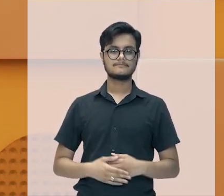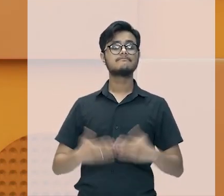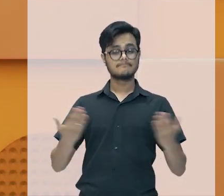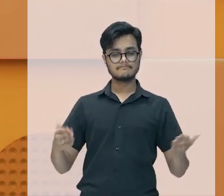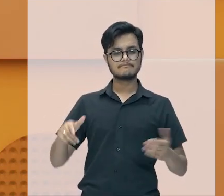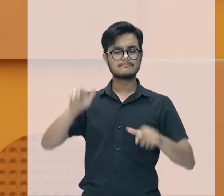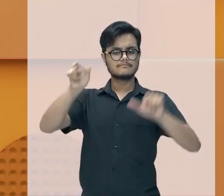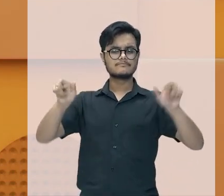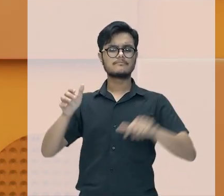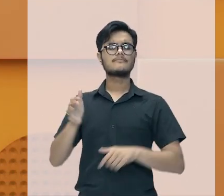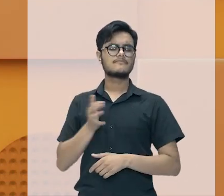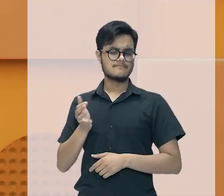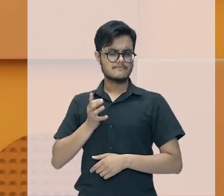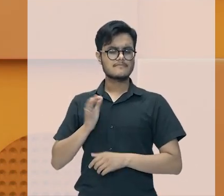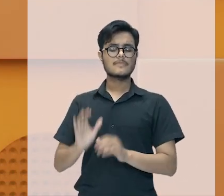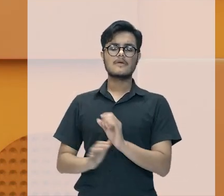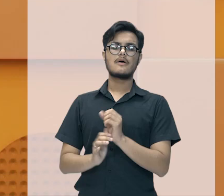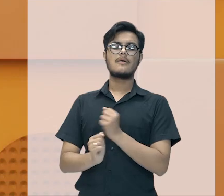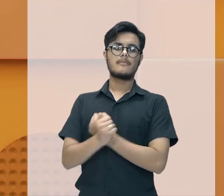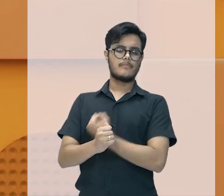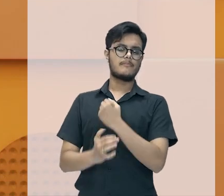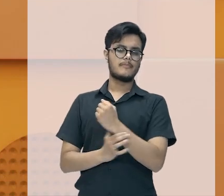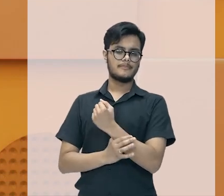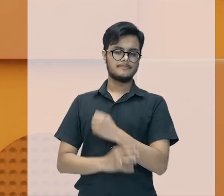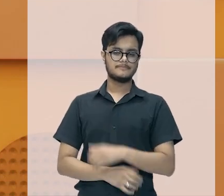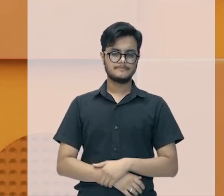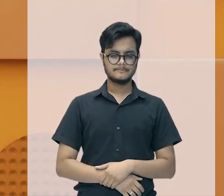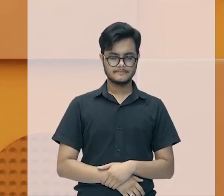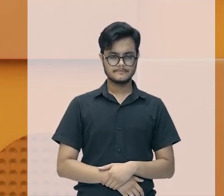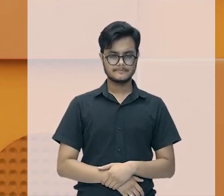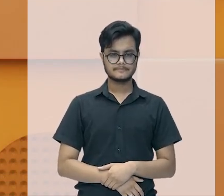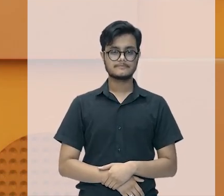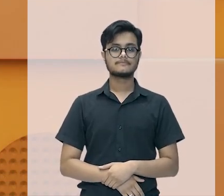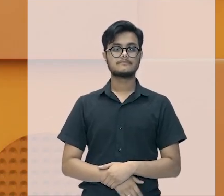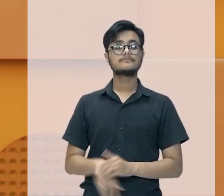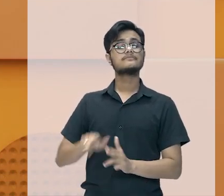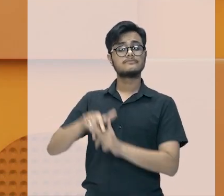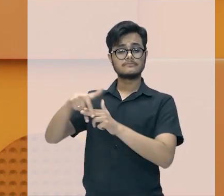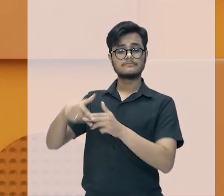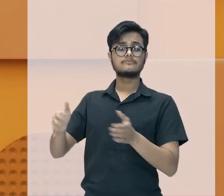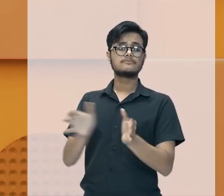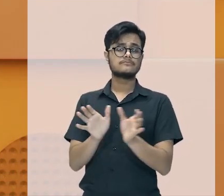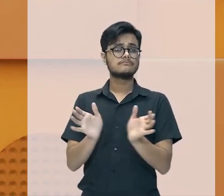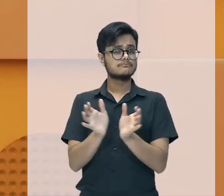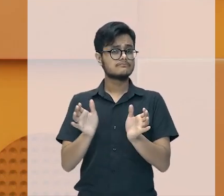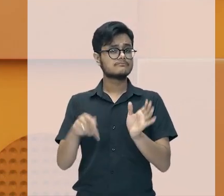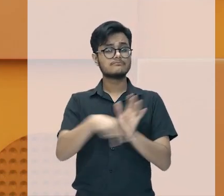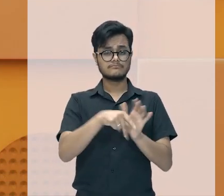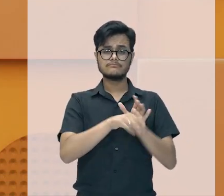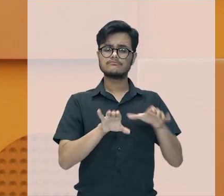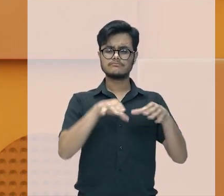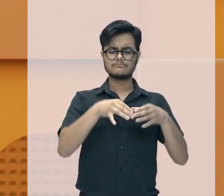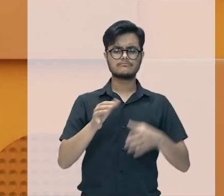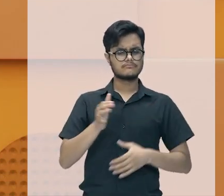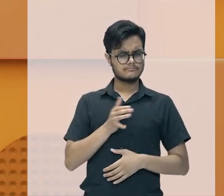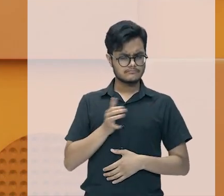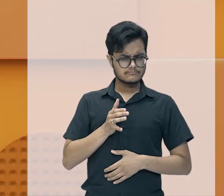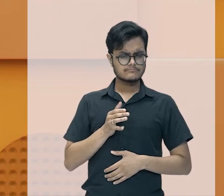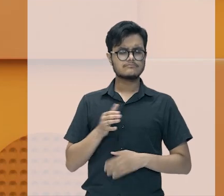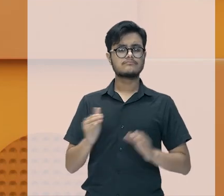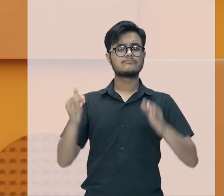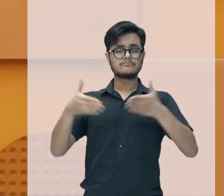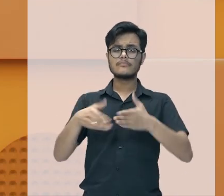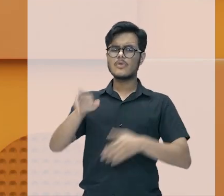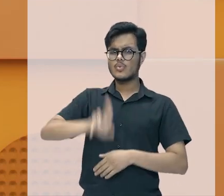aqueles, então, que vão fazer a proteção. Geralmente, os cavaleiros pertenciam à pequena aristocracia. Eram especialistas no uso